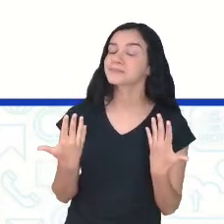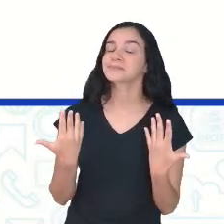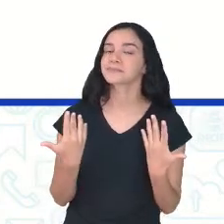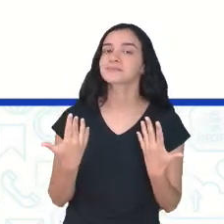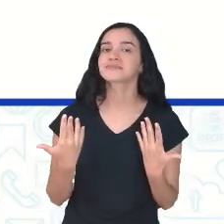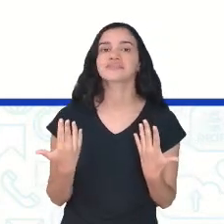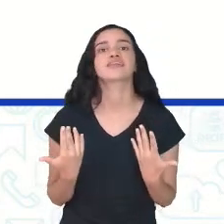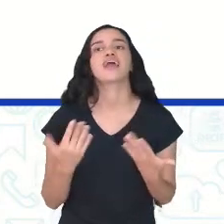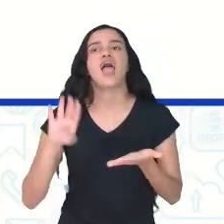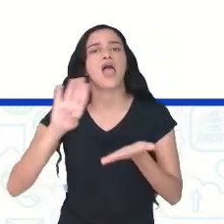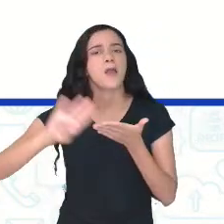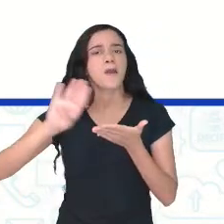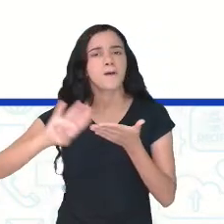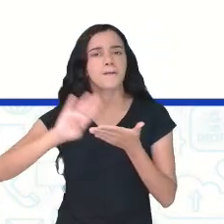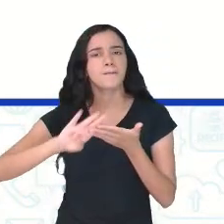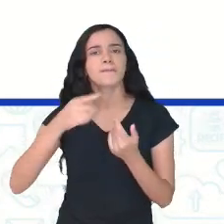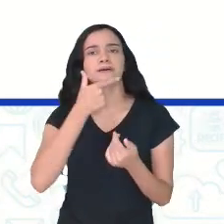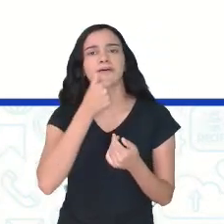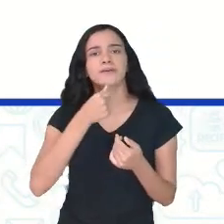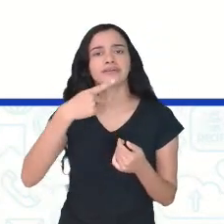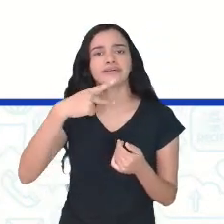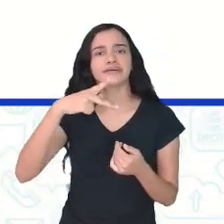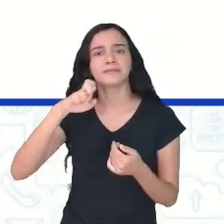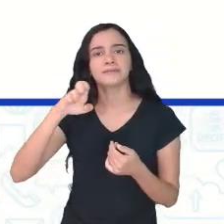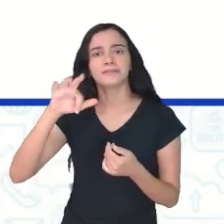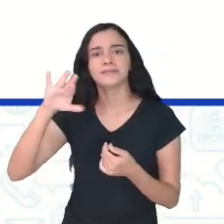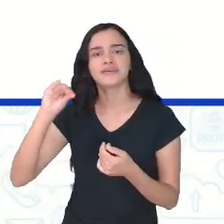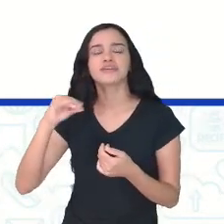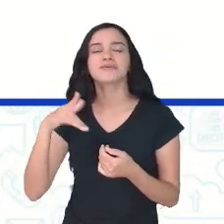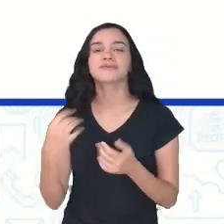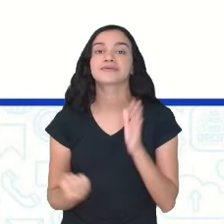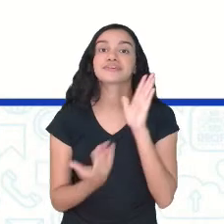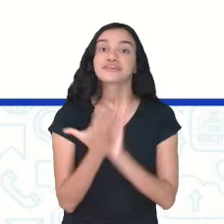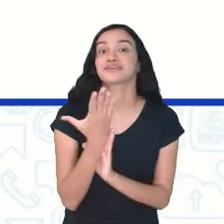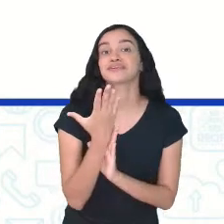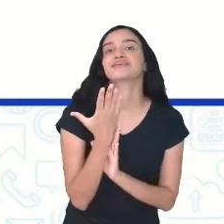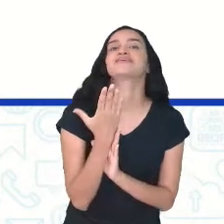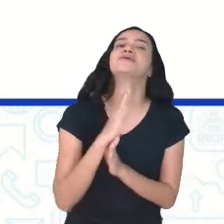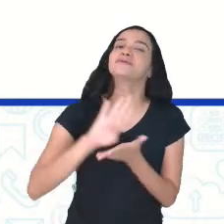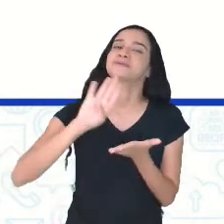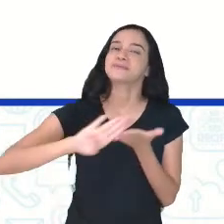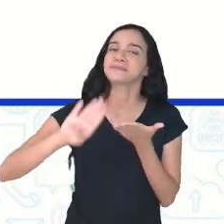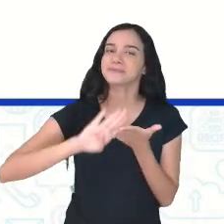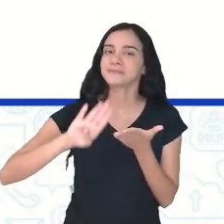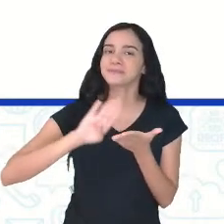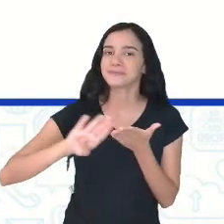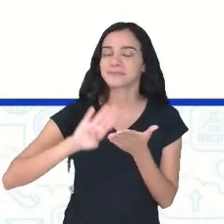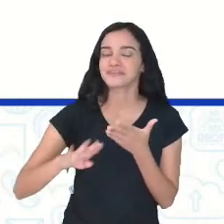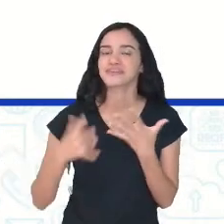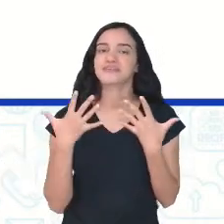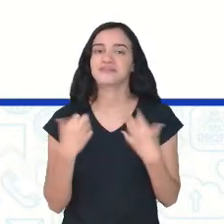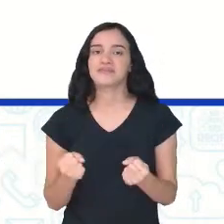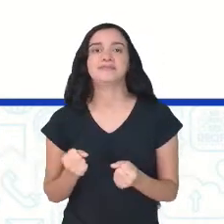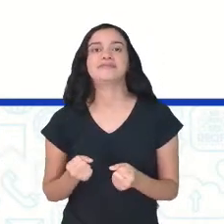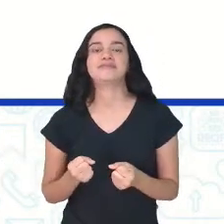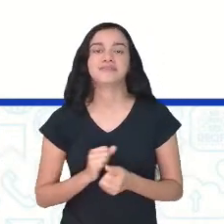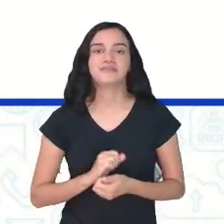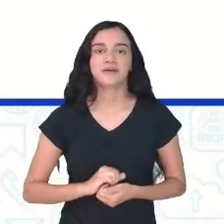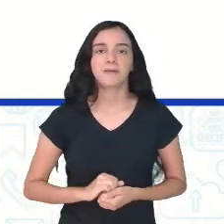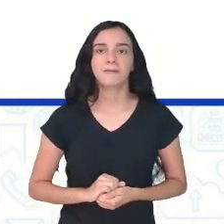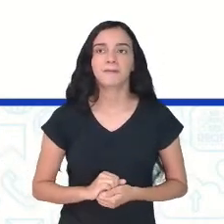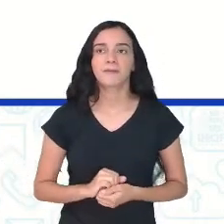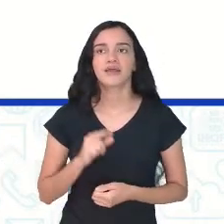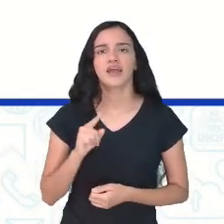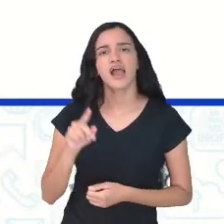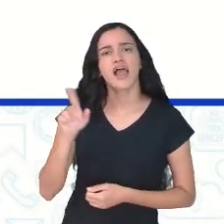É o Banco de Pedro. Pedro agora criou esse banco. Então, é o Banco de Pedro, né, Nádia? Com certeza. Então, vamos lá.